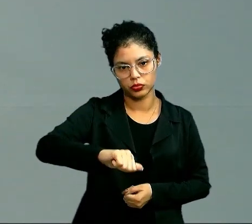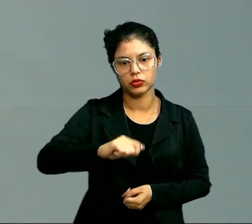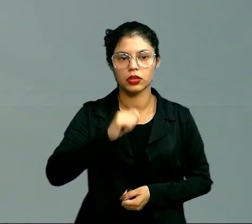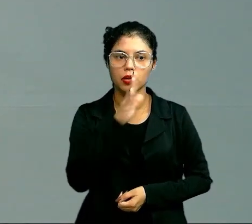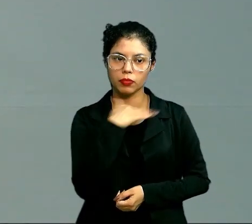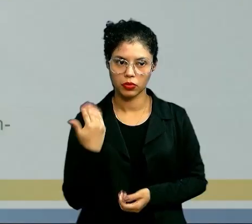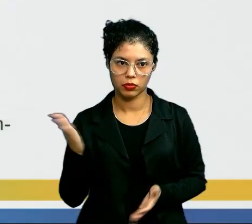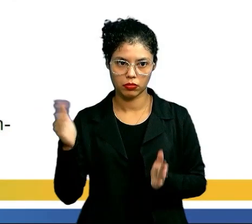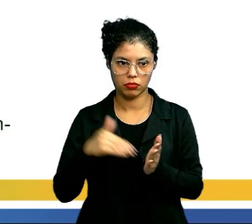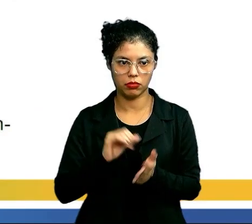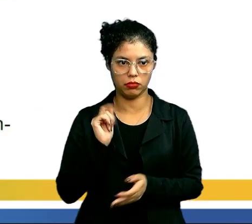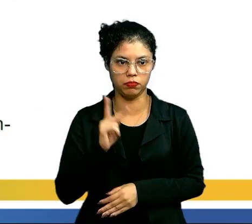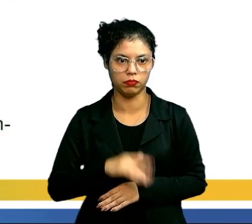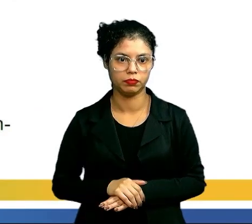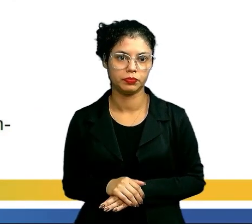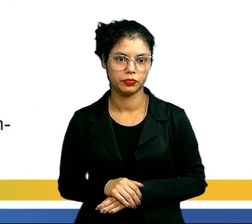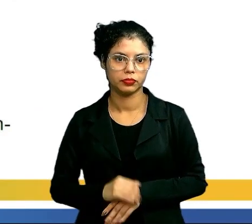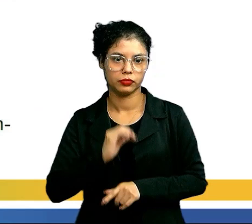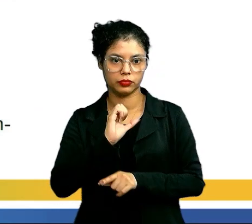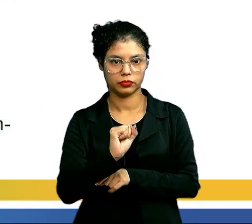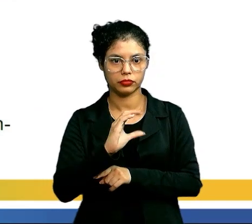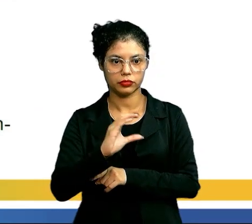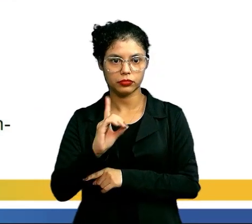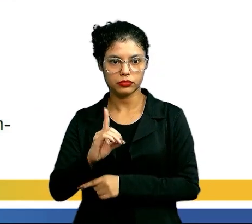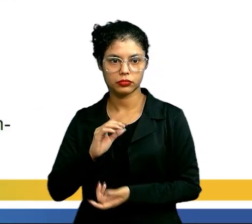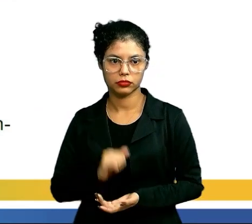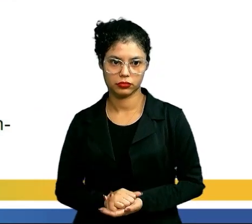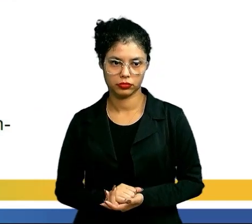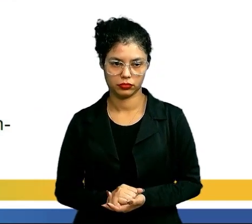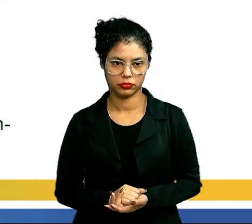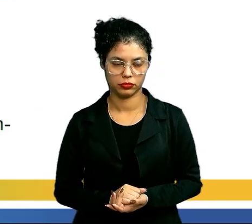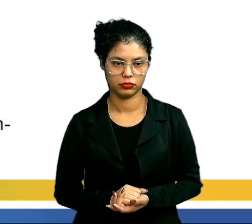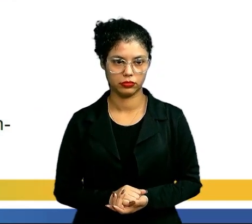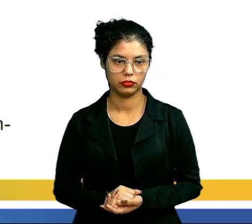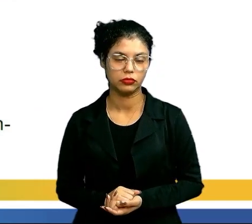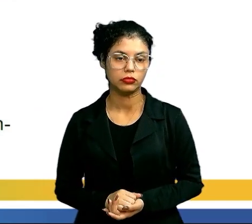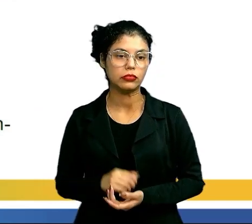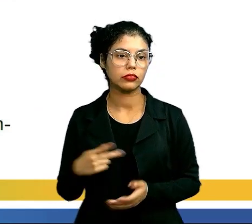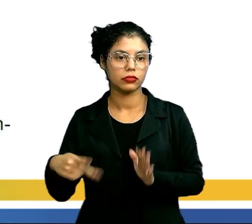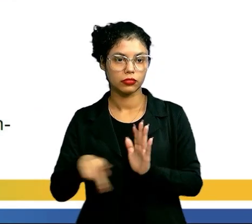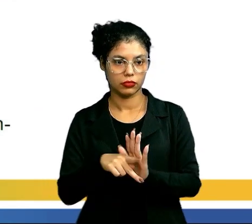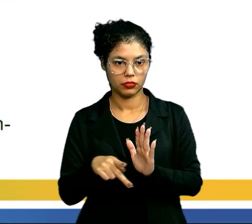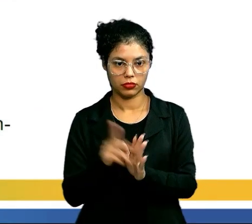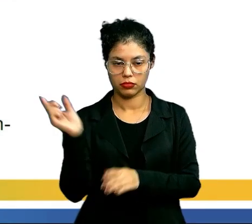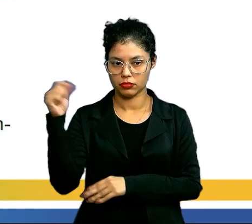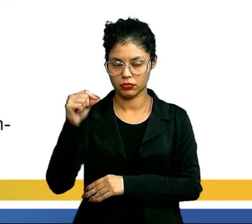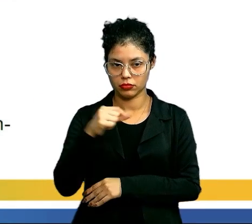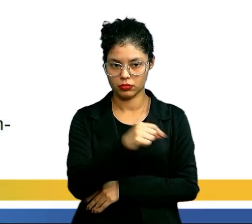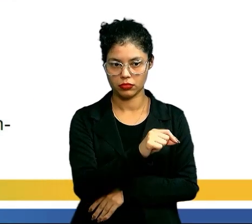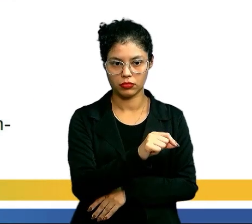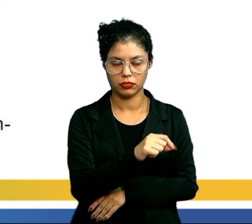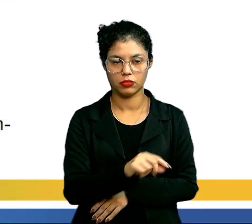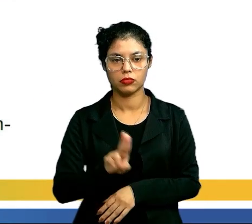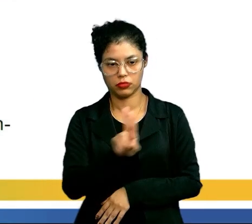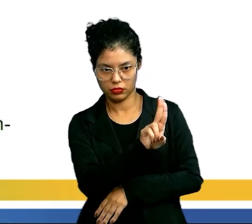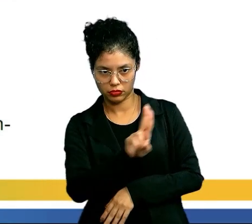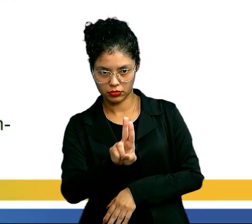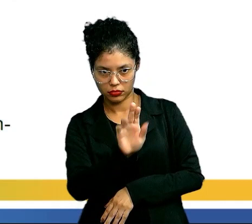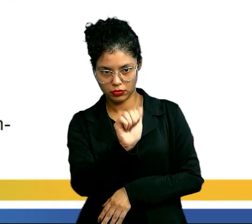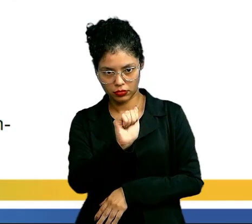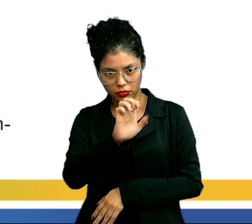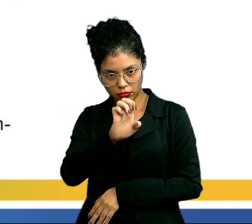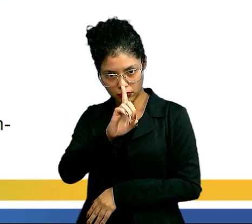a morte, tá? E também tem a síndrome do choque da dengue. O seu vetor, pessoal, é o mosquito